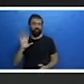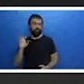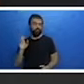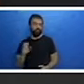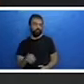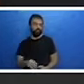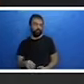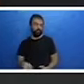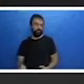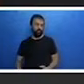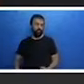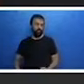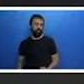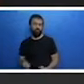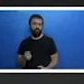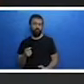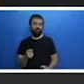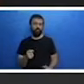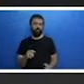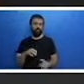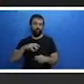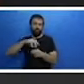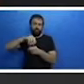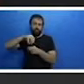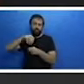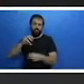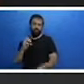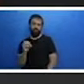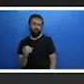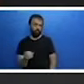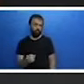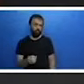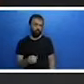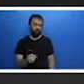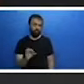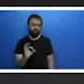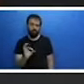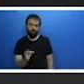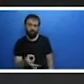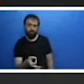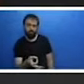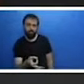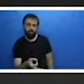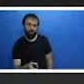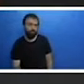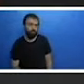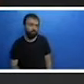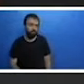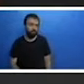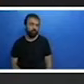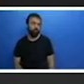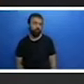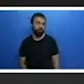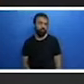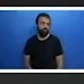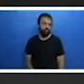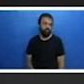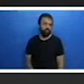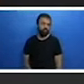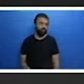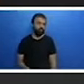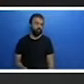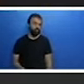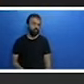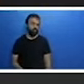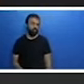eu tô com uma tampinha de garrafa aqui no meu bolso vou chegar mais perto para vocês verem uma tampinha aqui ó simples dessa de